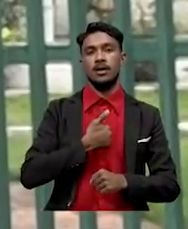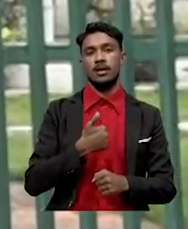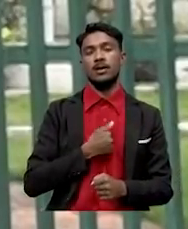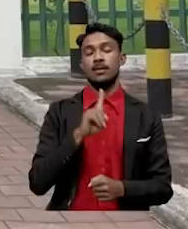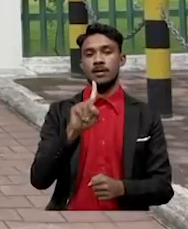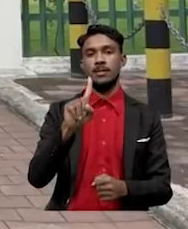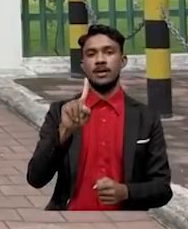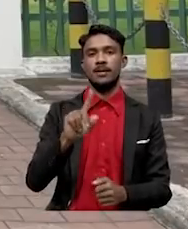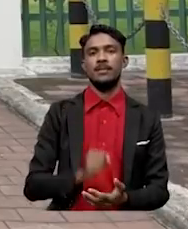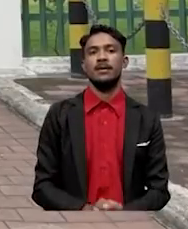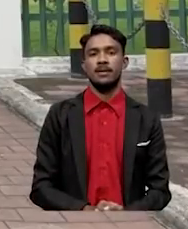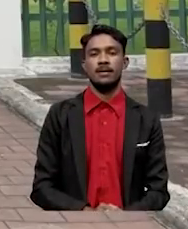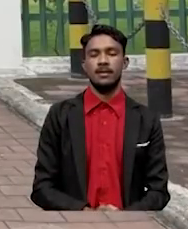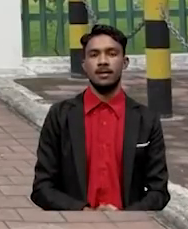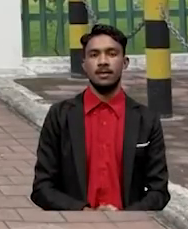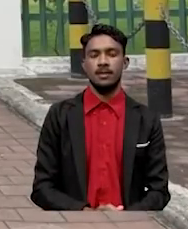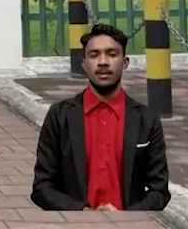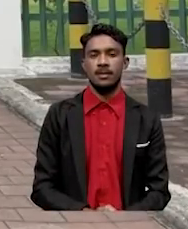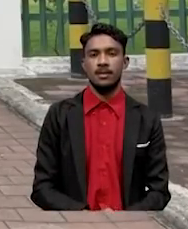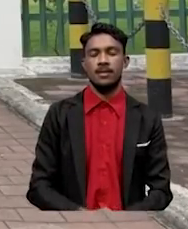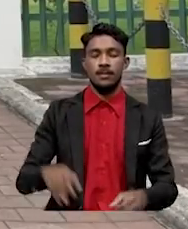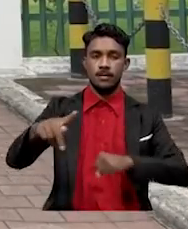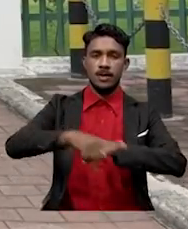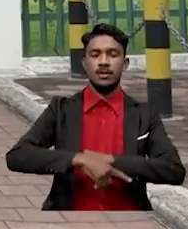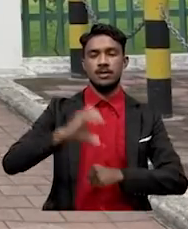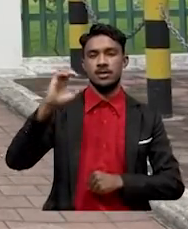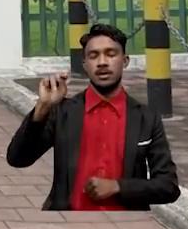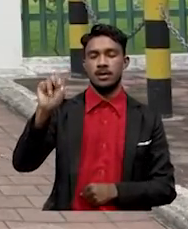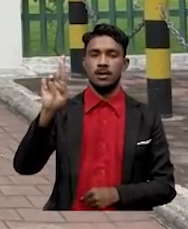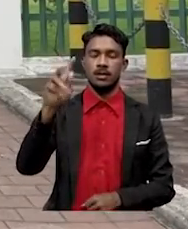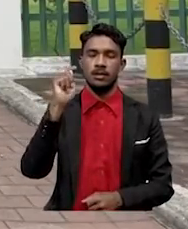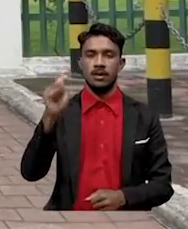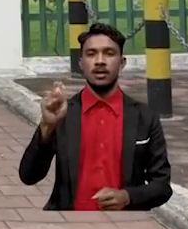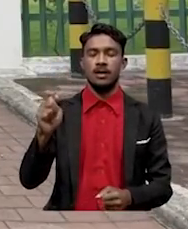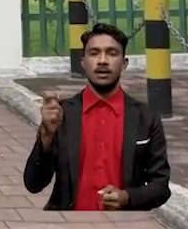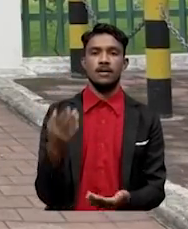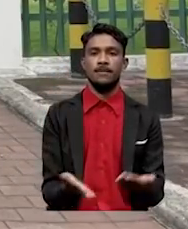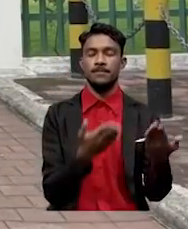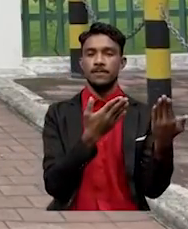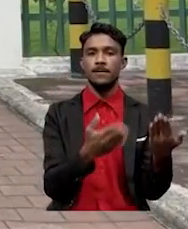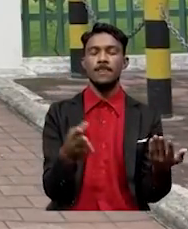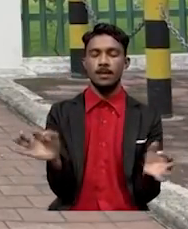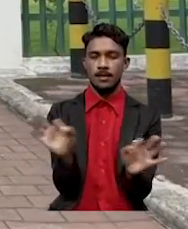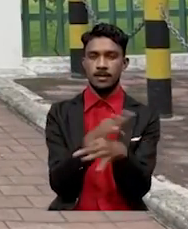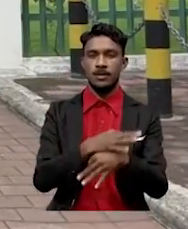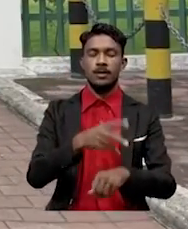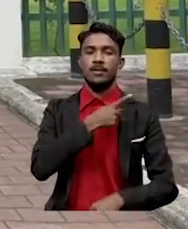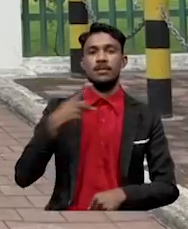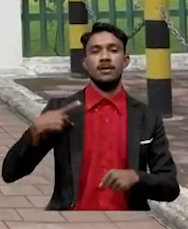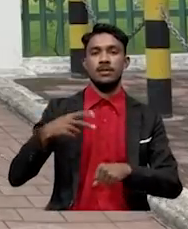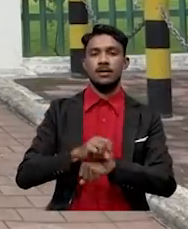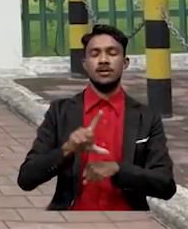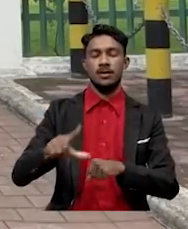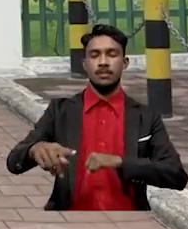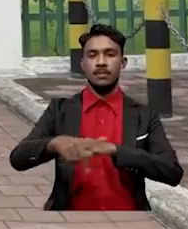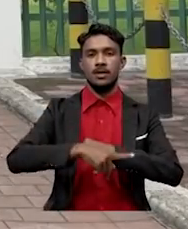independentemente. Konferensi partidu CNRT rekomenda atu dissolve parlamento nasional. Karik partidu